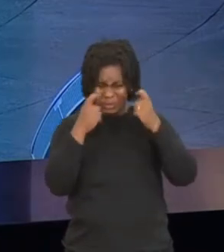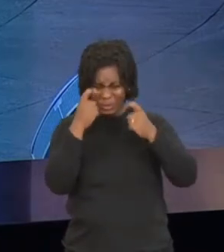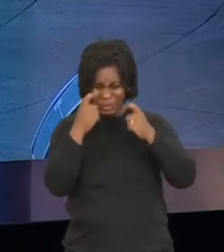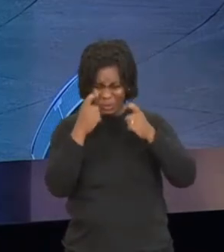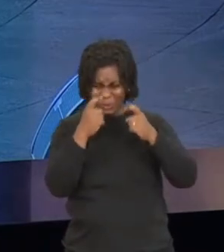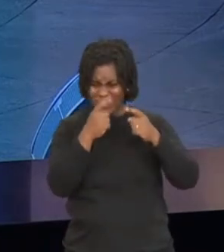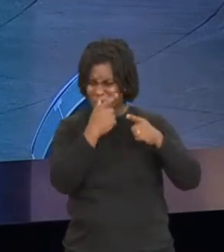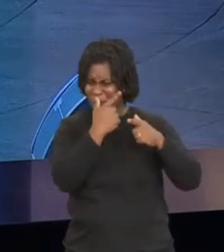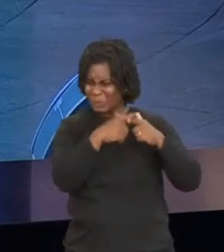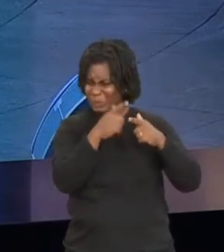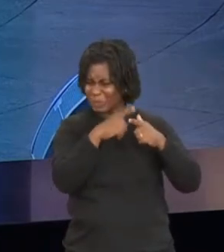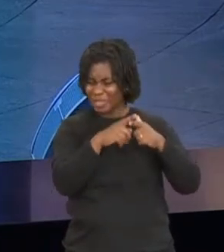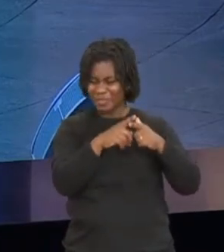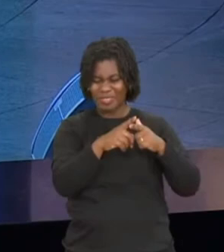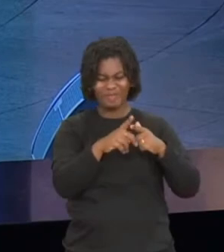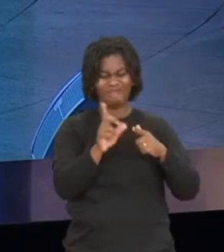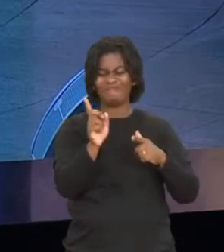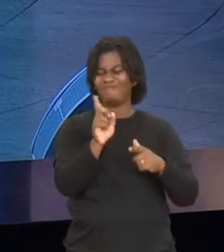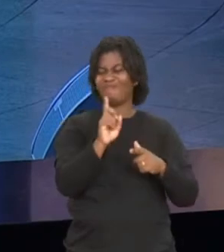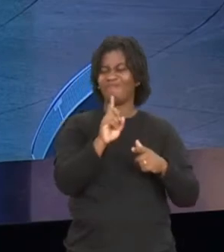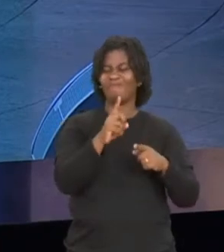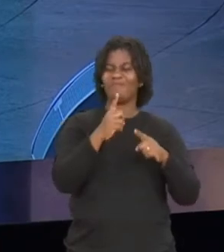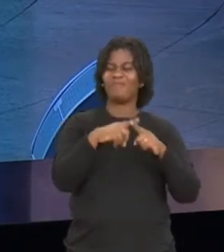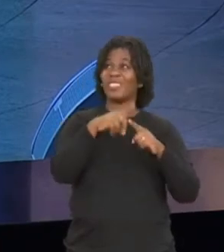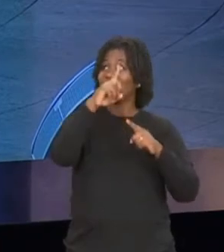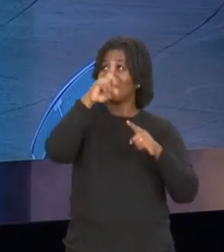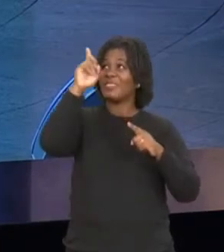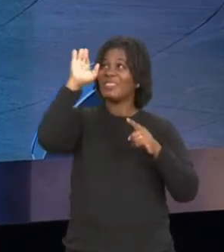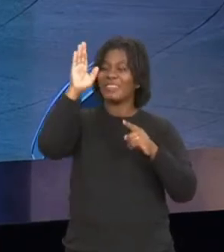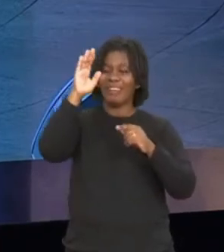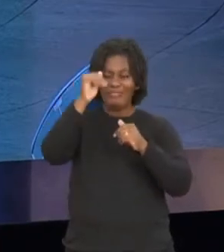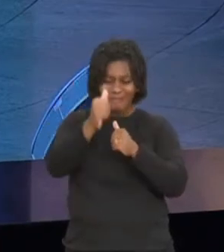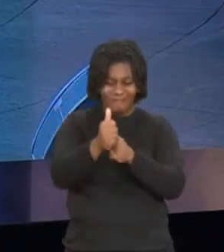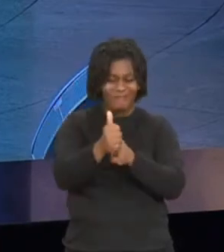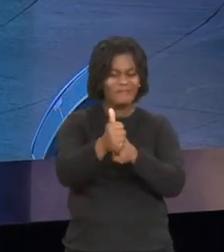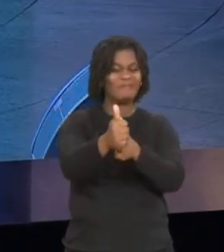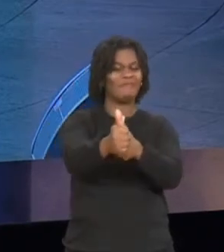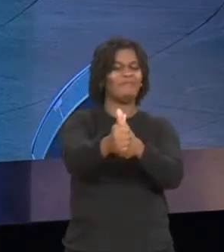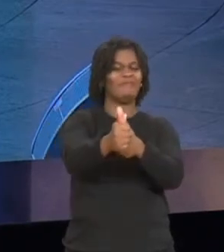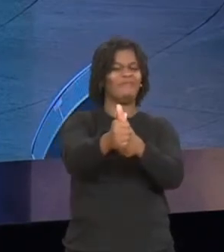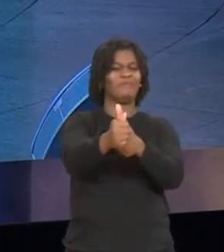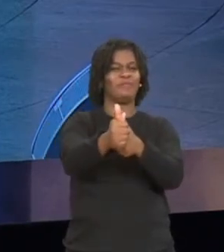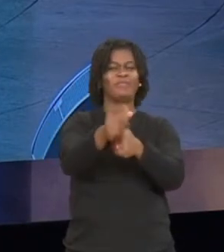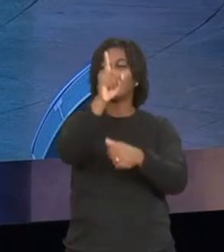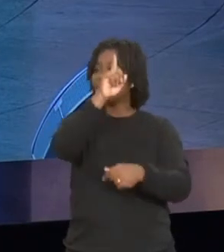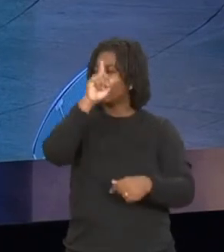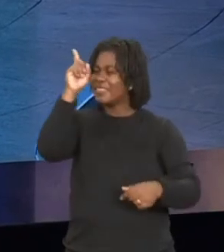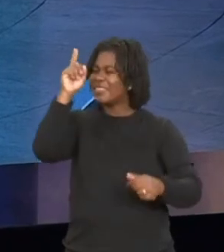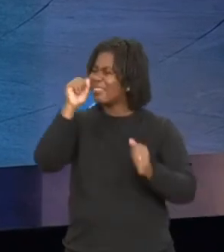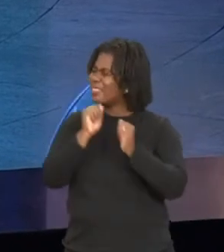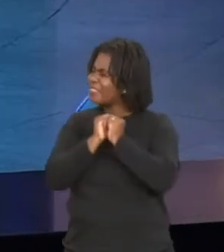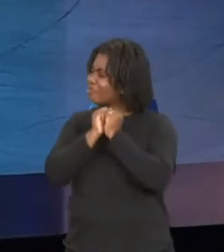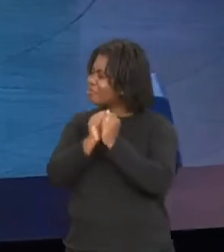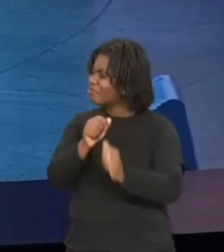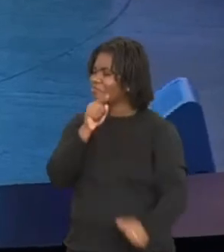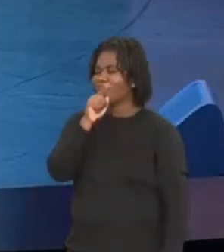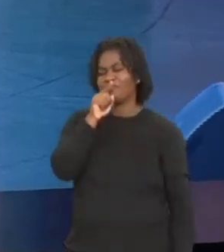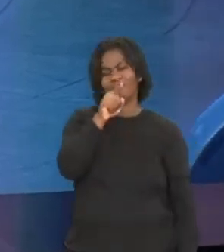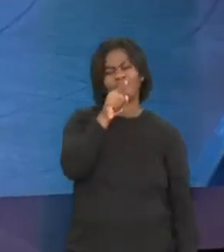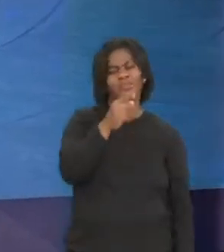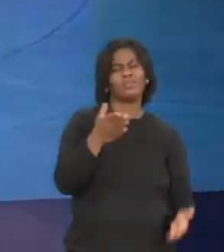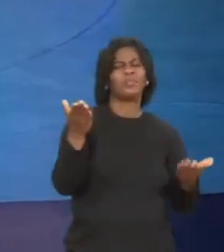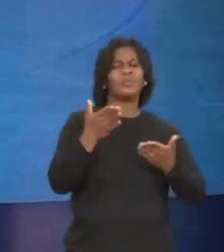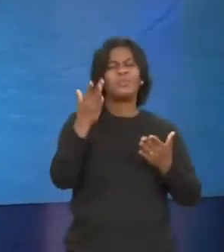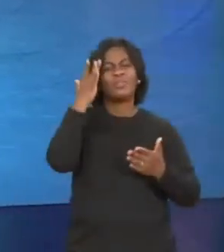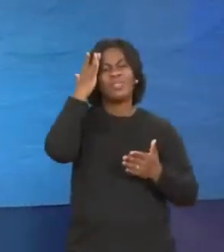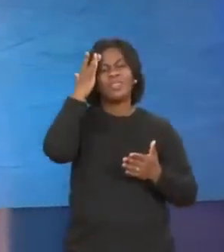não. Porque eu já estou na sua frente. Eu estou com você, hoje,